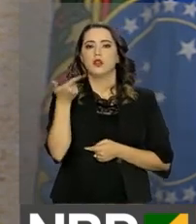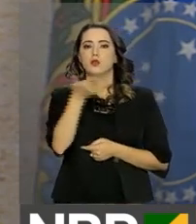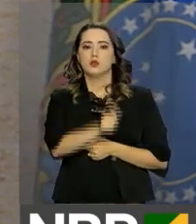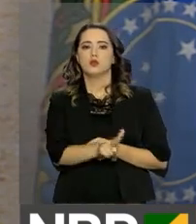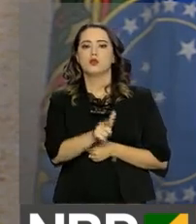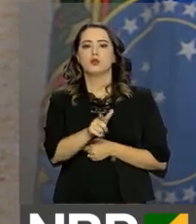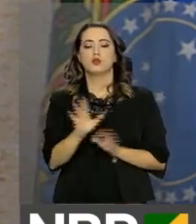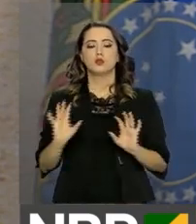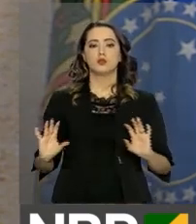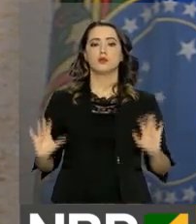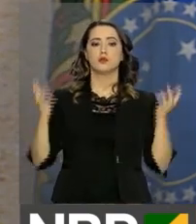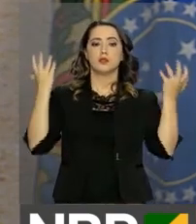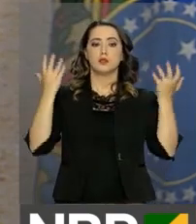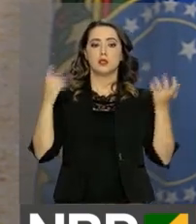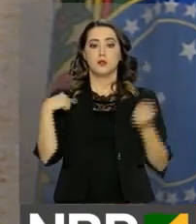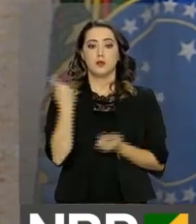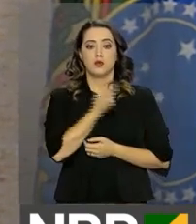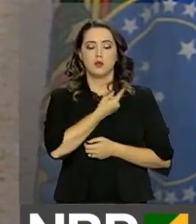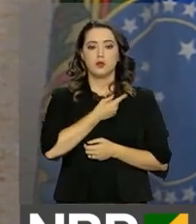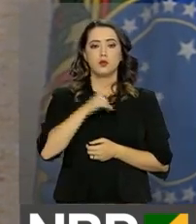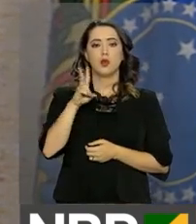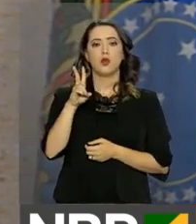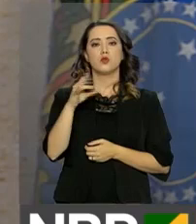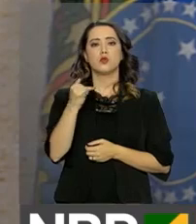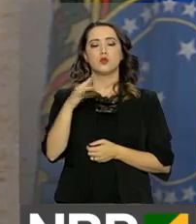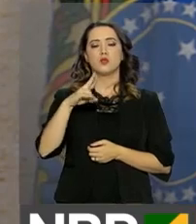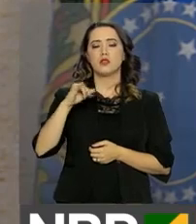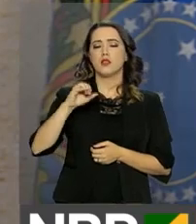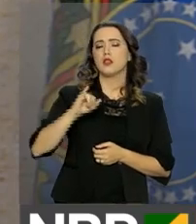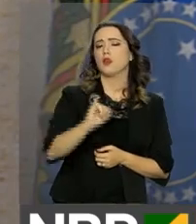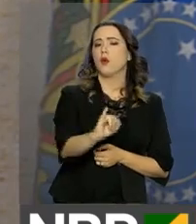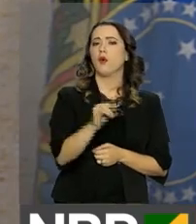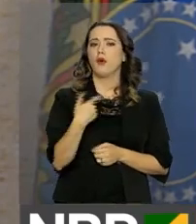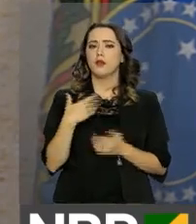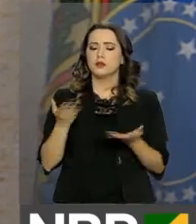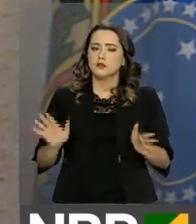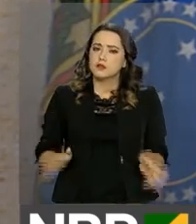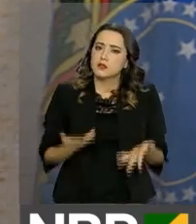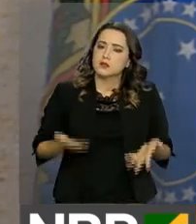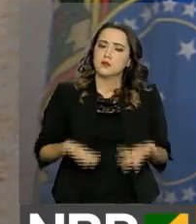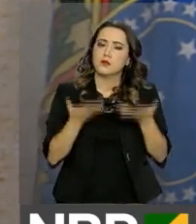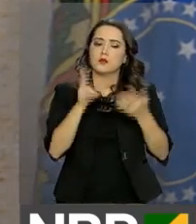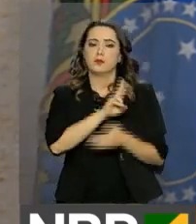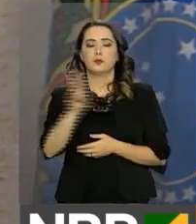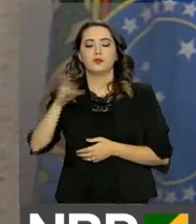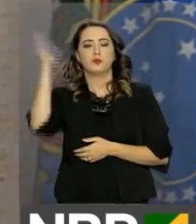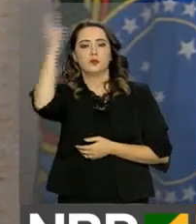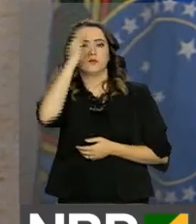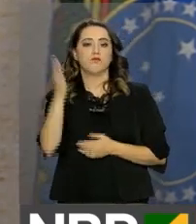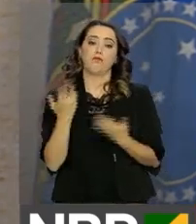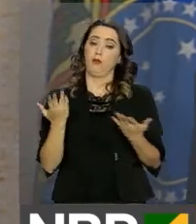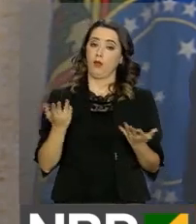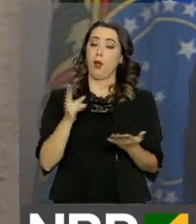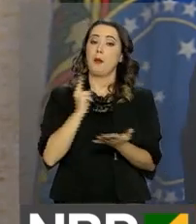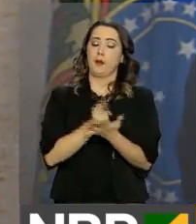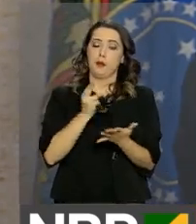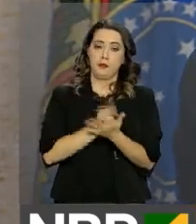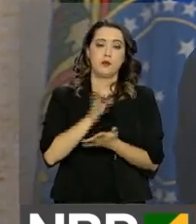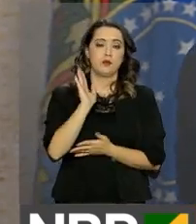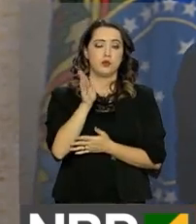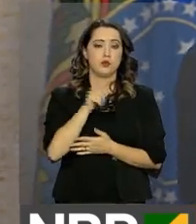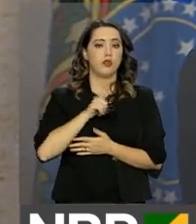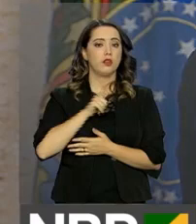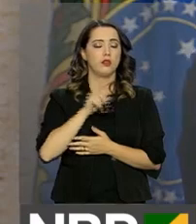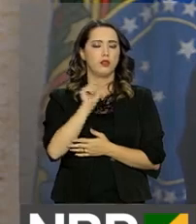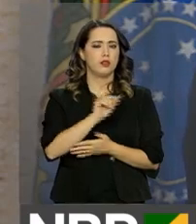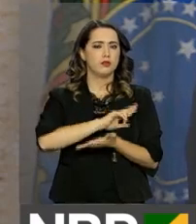vez celebrar nossos heróis da FEB que tanto elevaram o nome do Brasil. Portanto, embora eu já tenha,